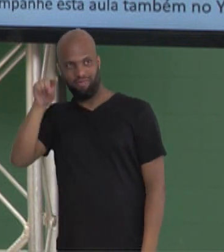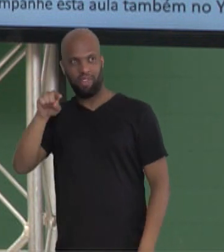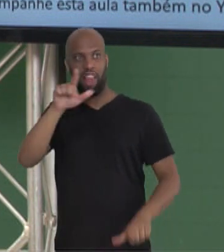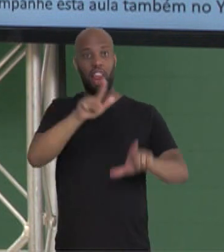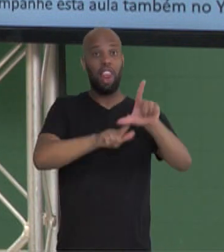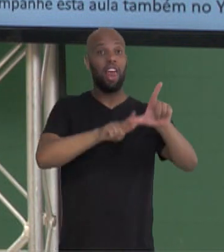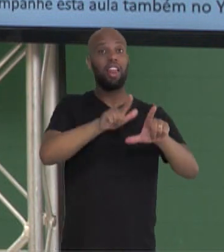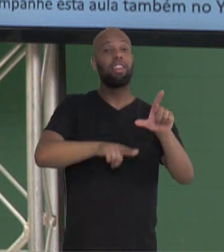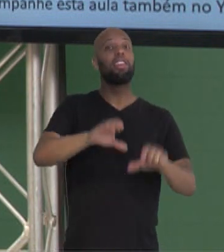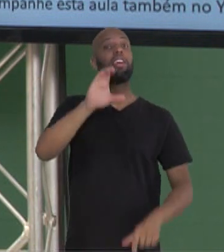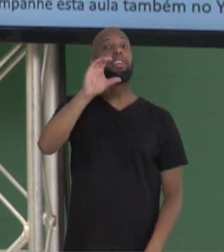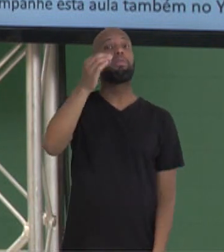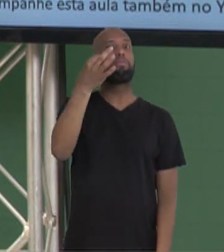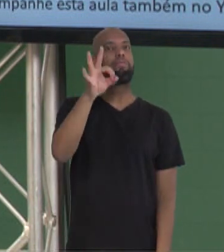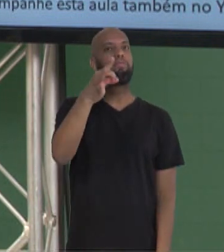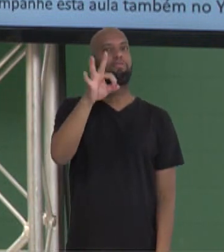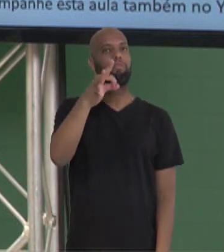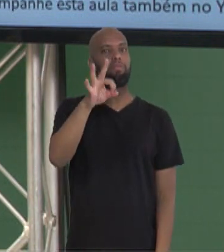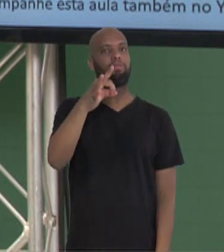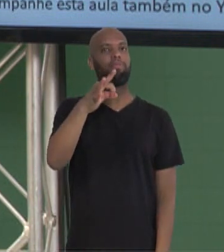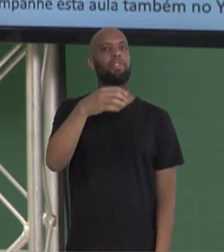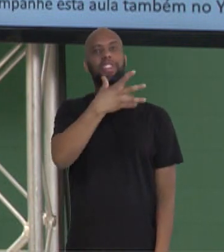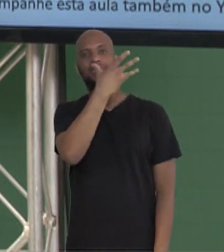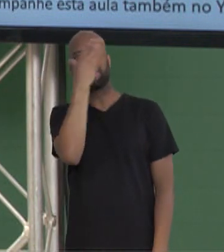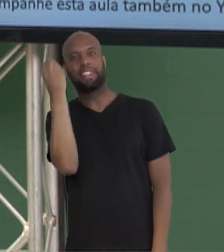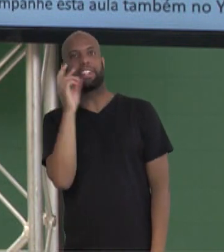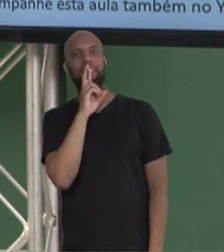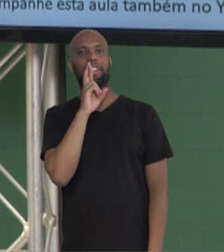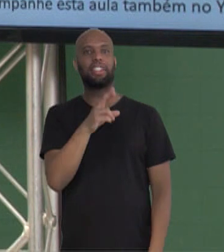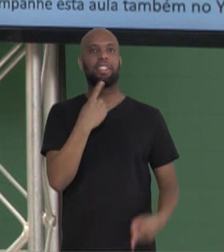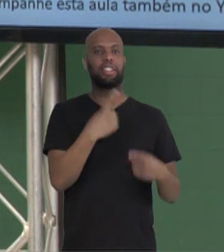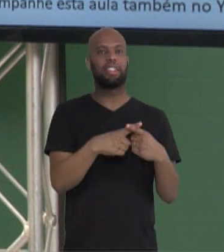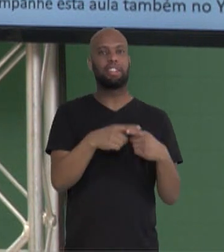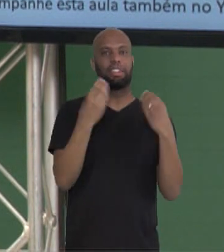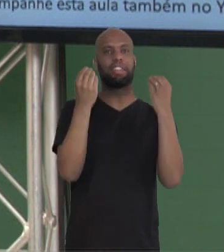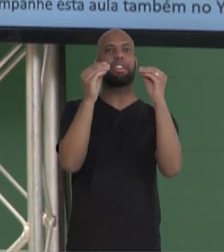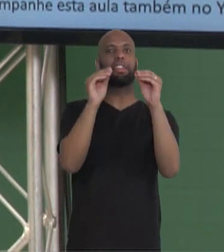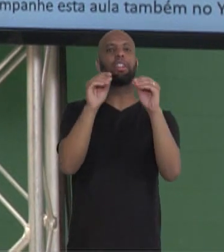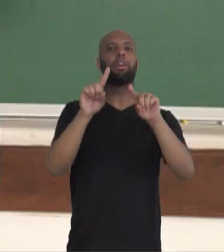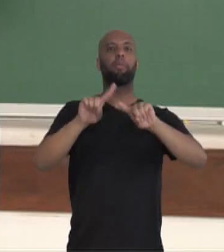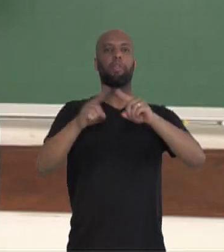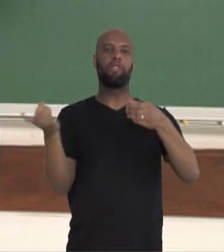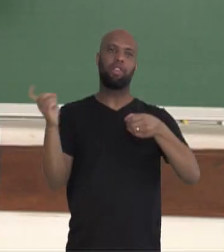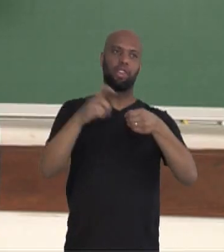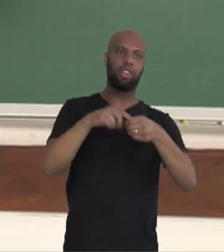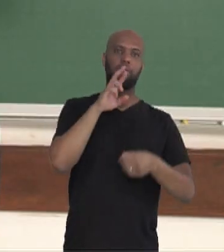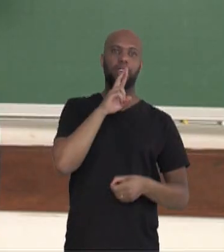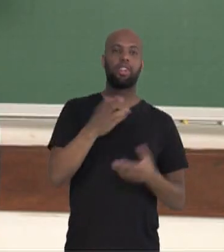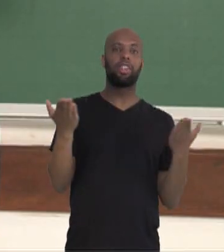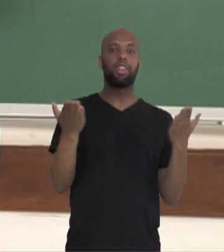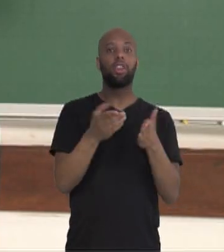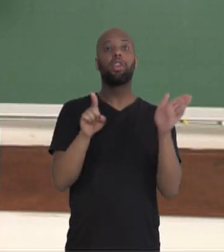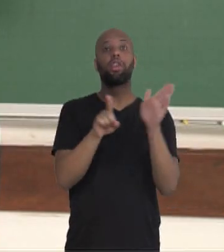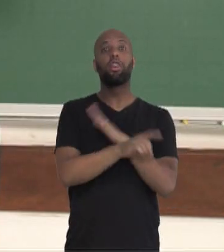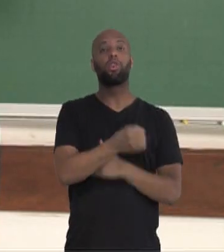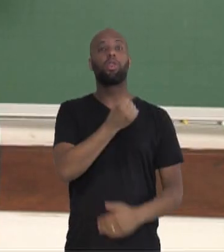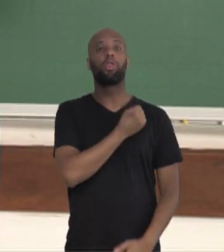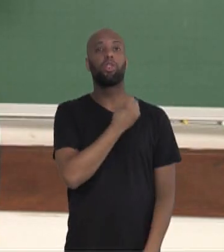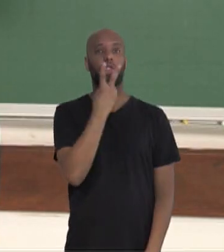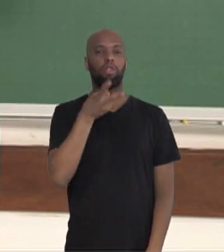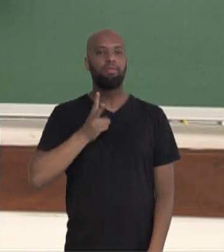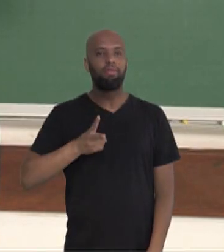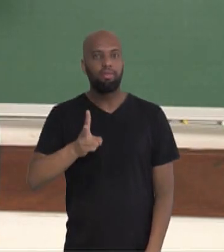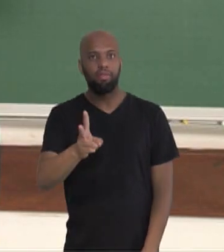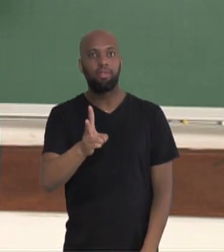tá? Correto! A gente tinha esquecido, porque eu esqueci de colocar as alternativas. Nós vamos voltando a responder. No número 2, então, continuando